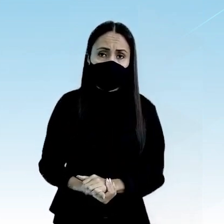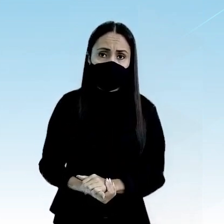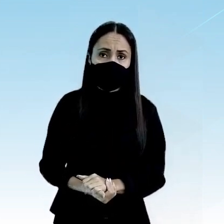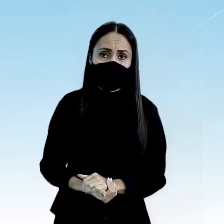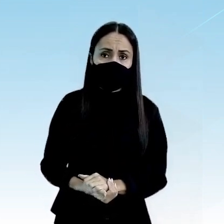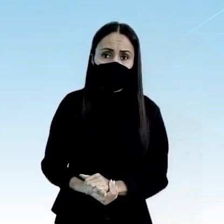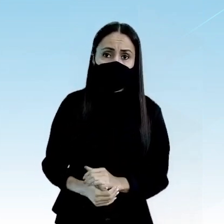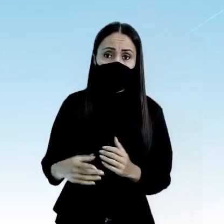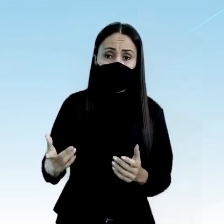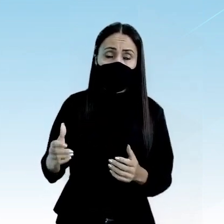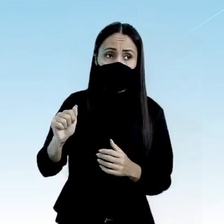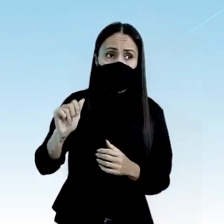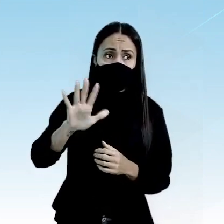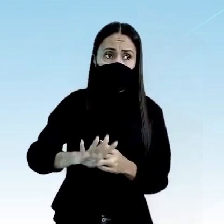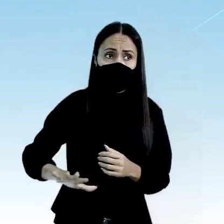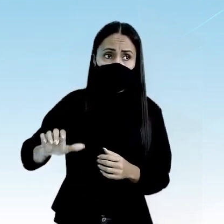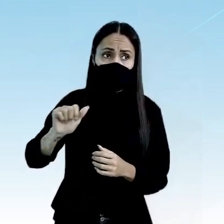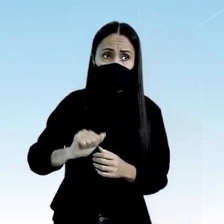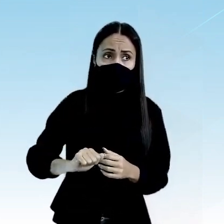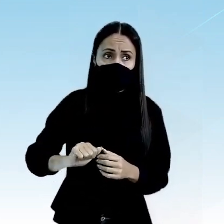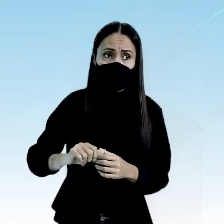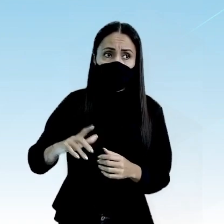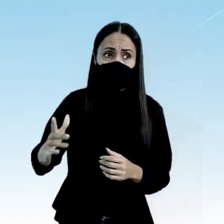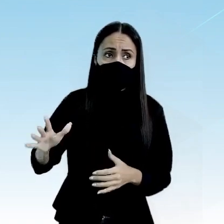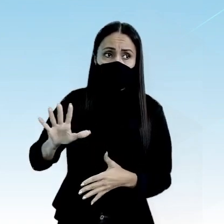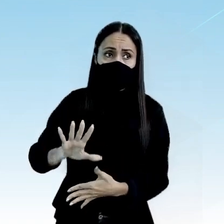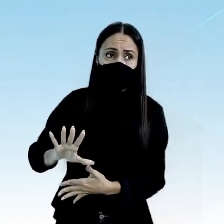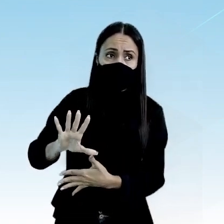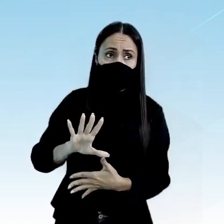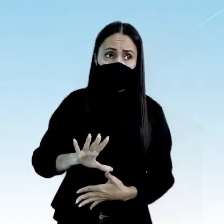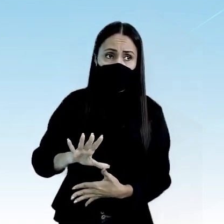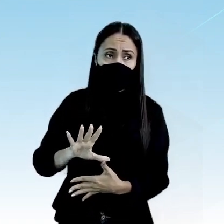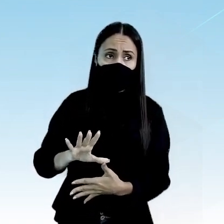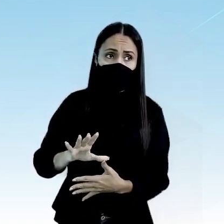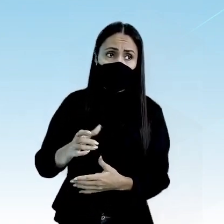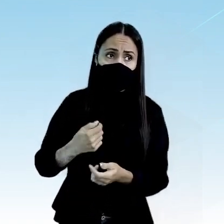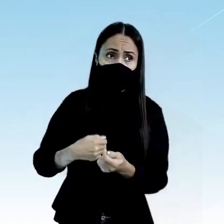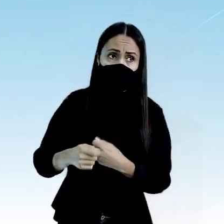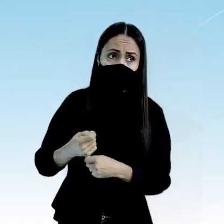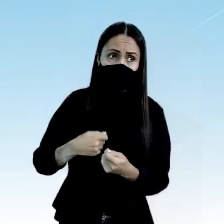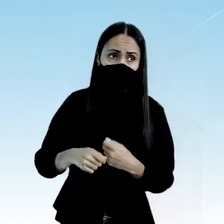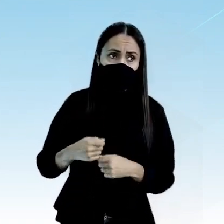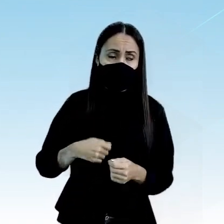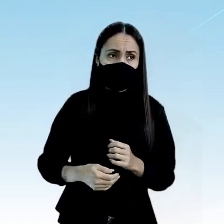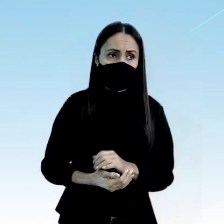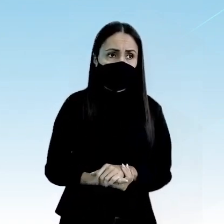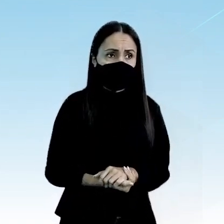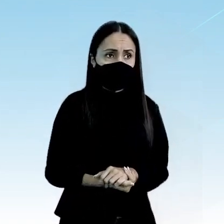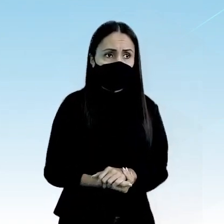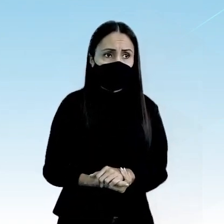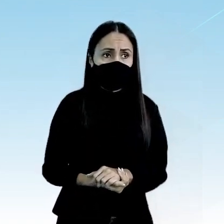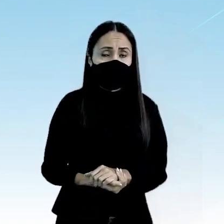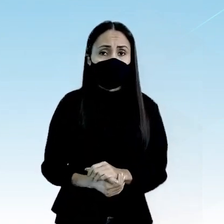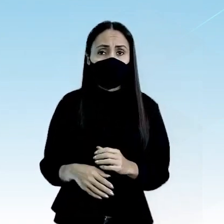da Ásia, da África e da América e do comércio, incluindo o tráfico de